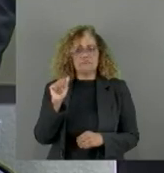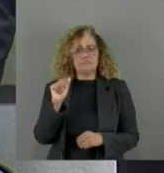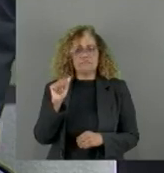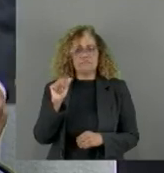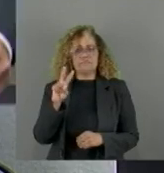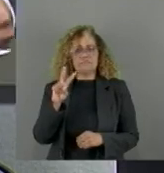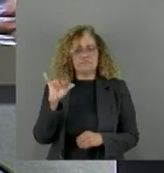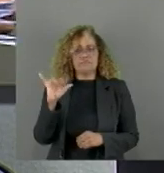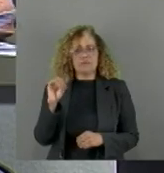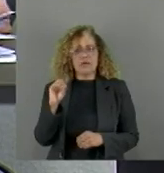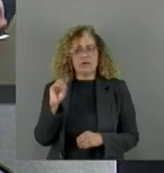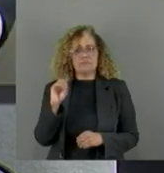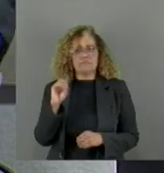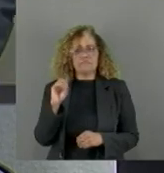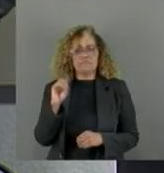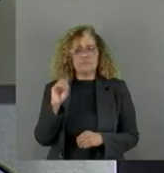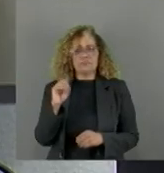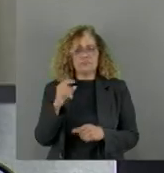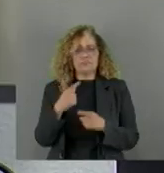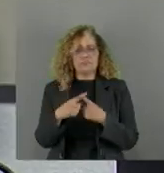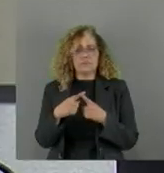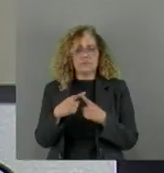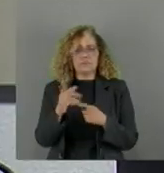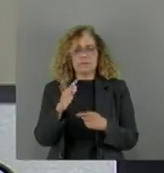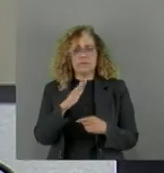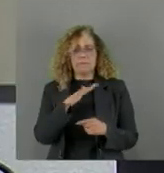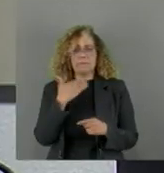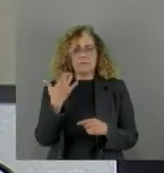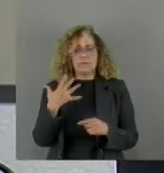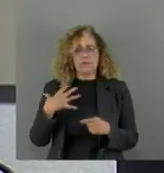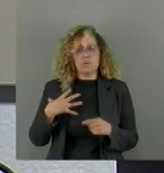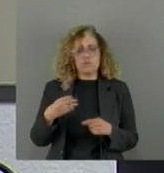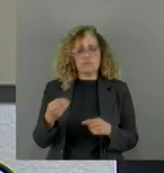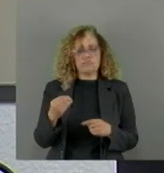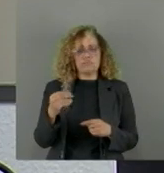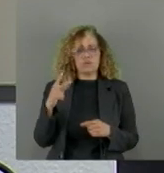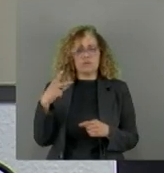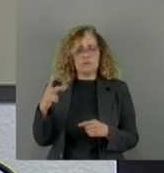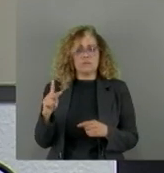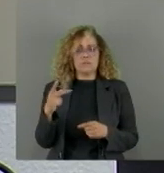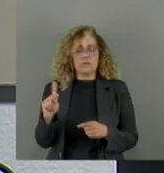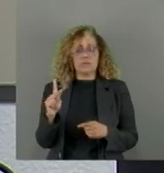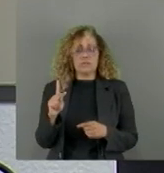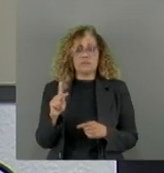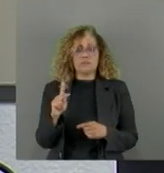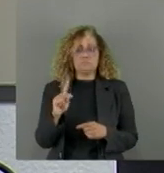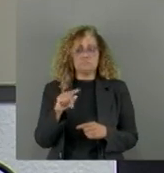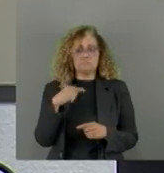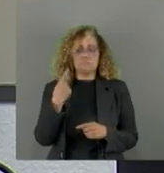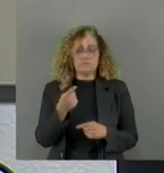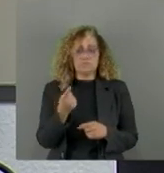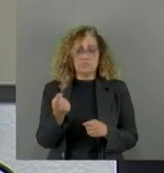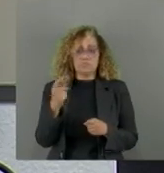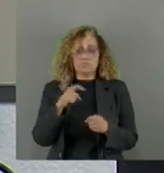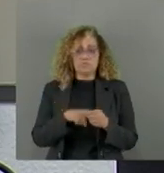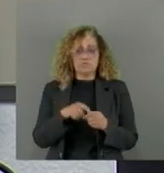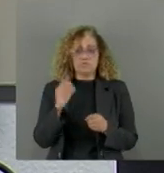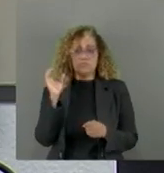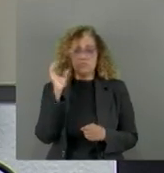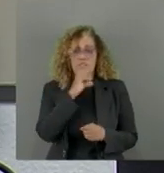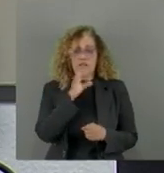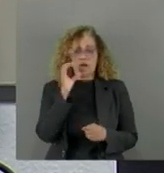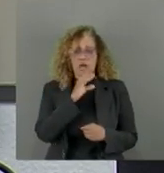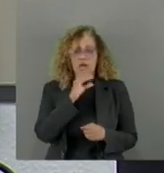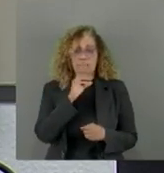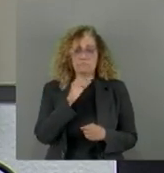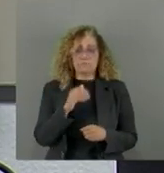pelo falecimento de seu filho, e esperamos que ele possa o mais rapidamente possível se